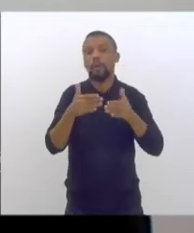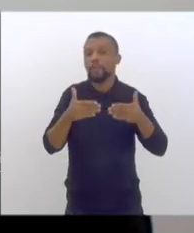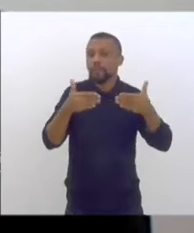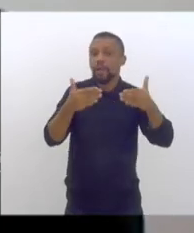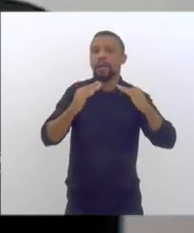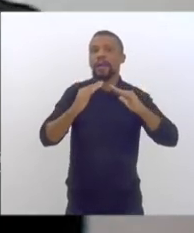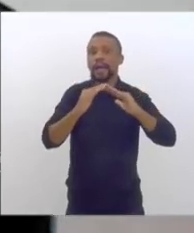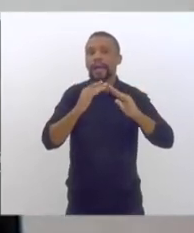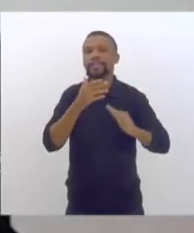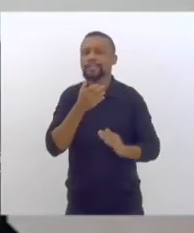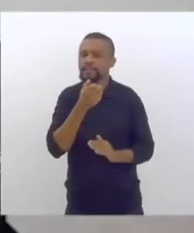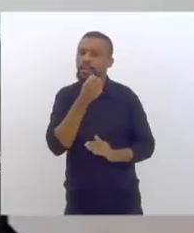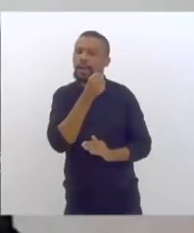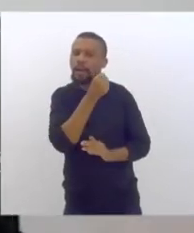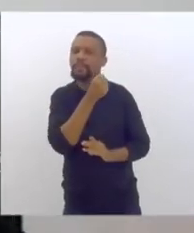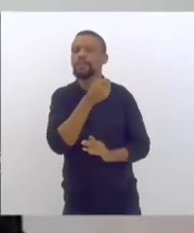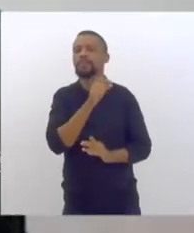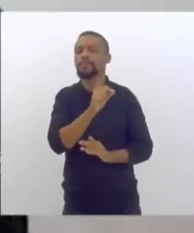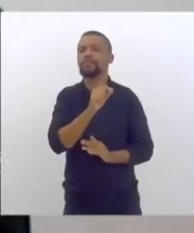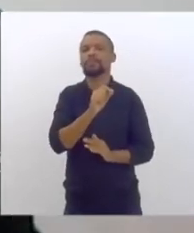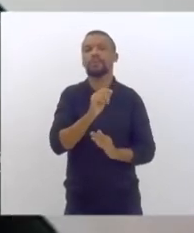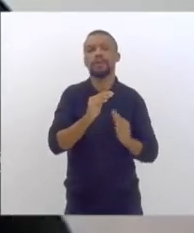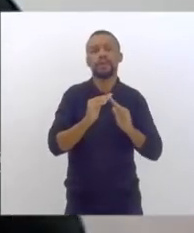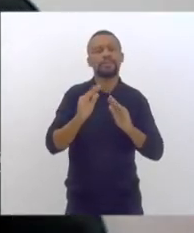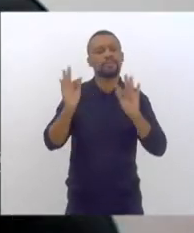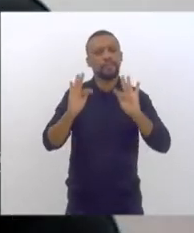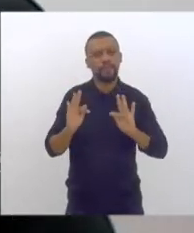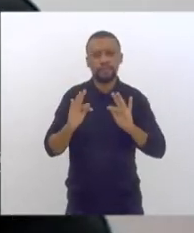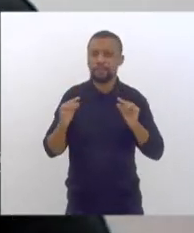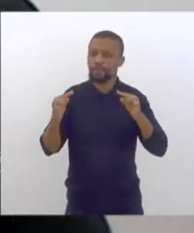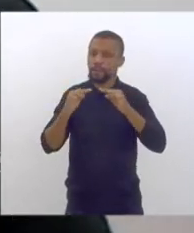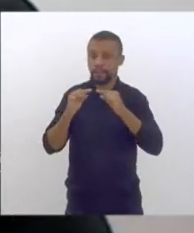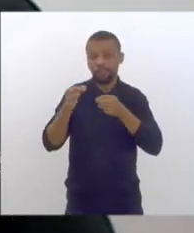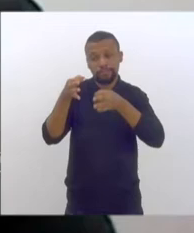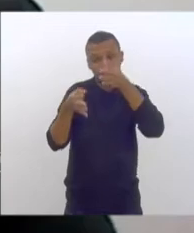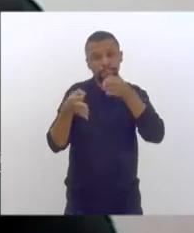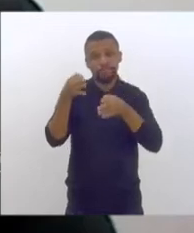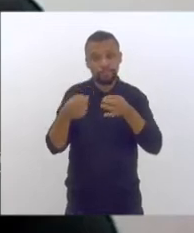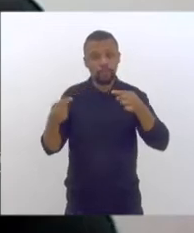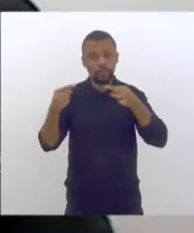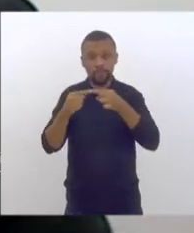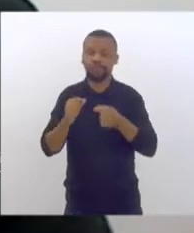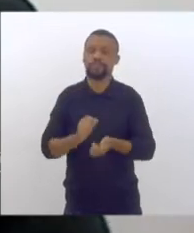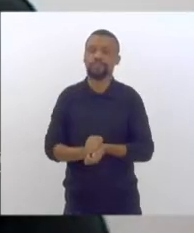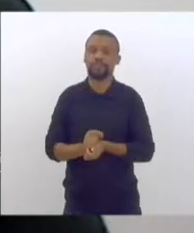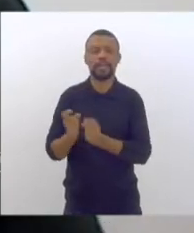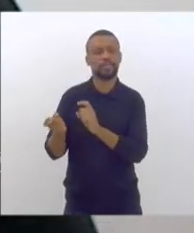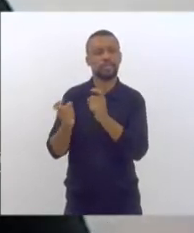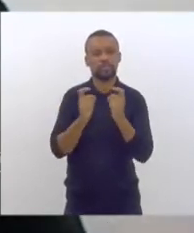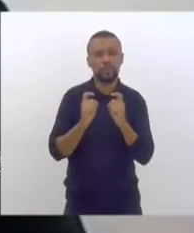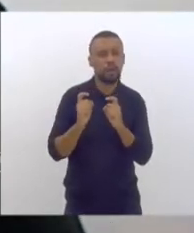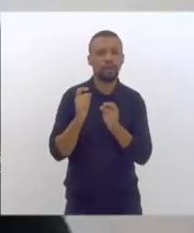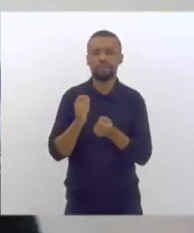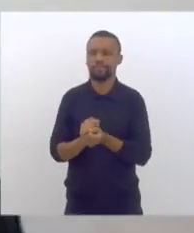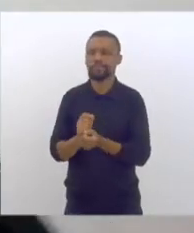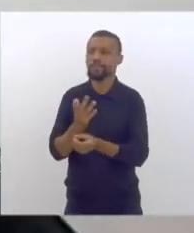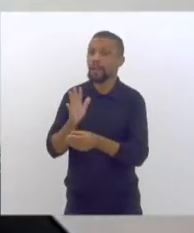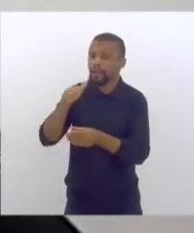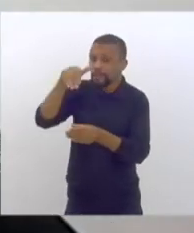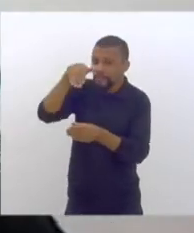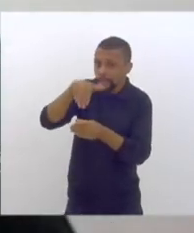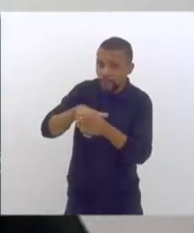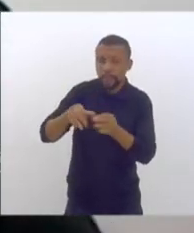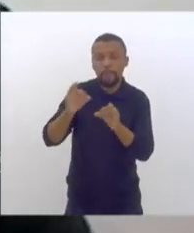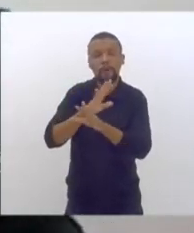recanto feliz para sempre lá juridicidade em exposição em votação